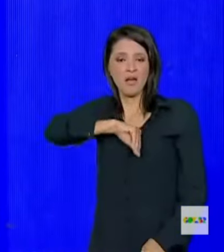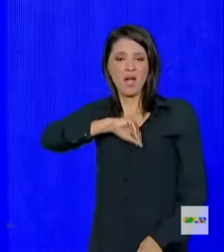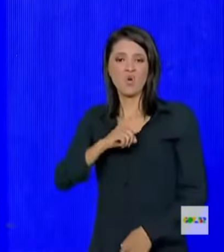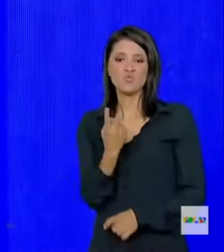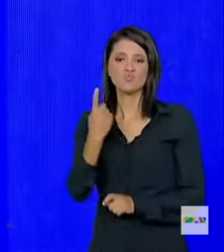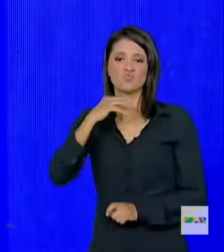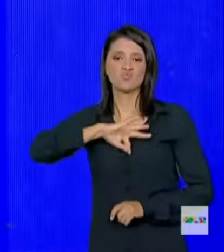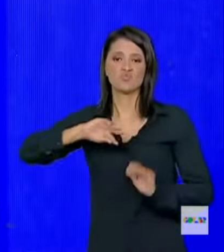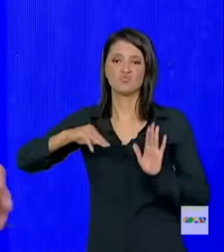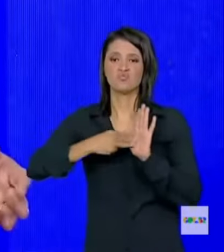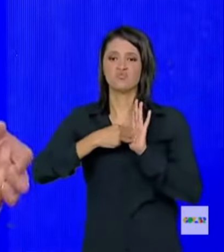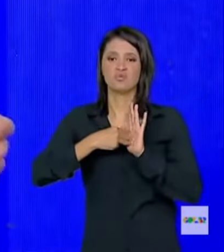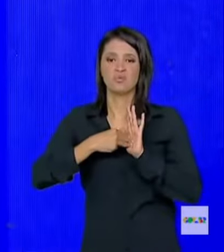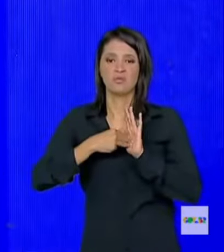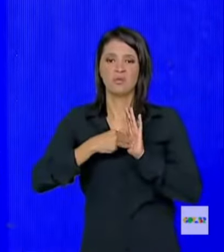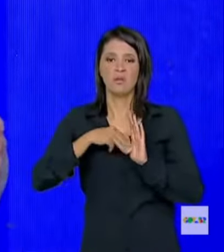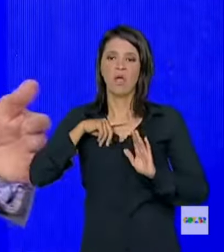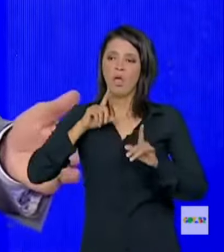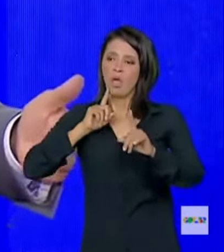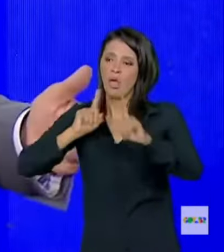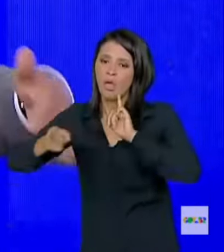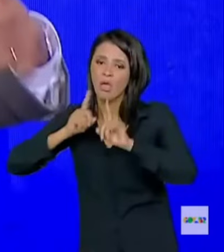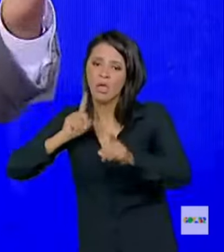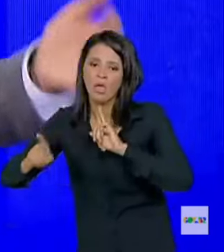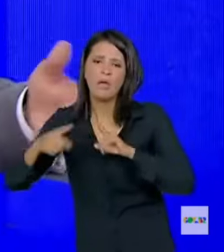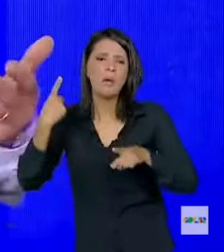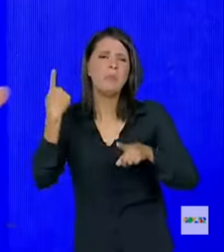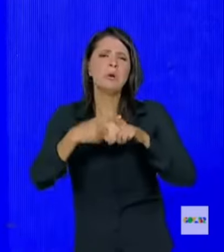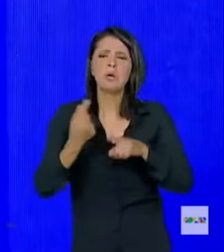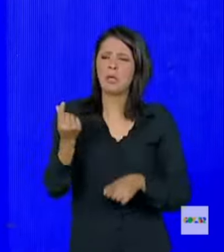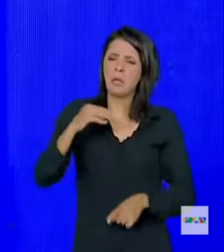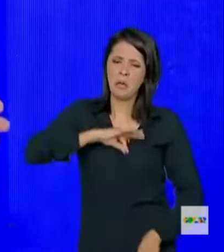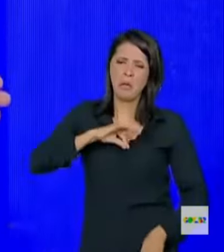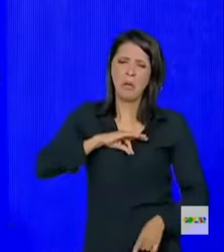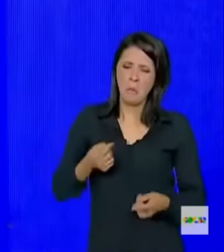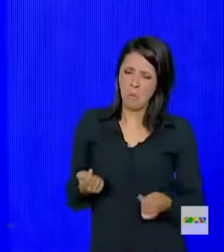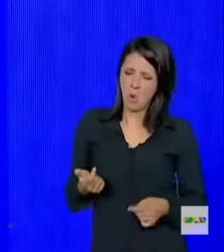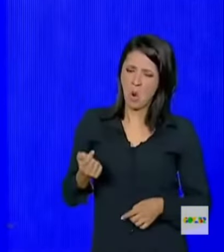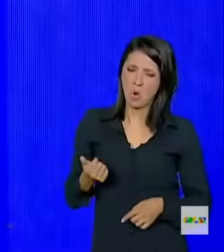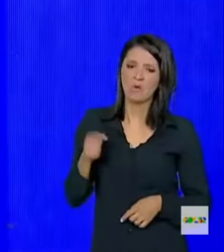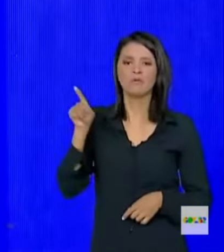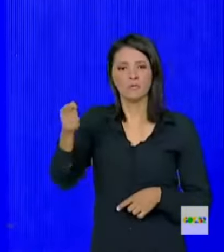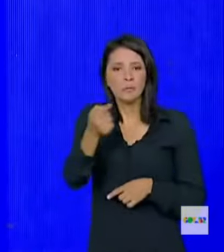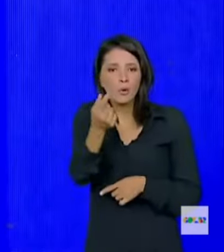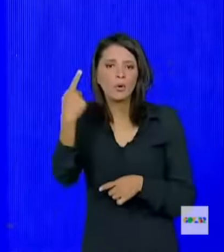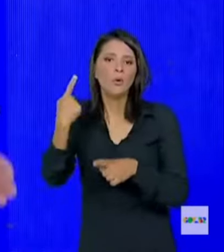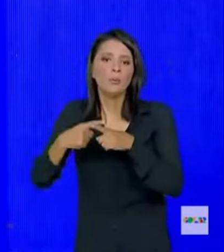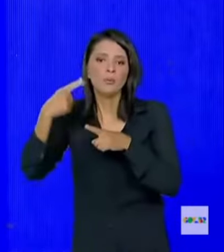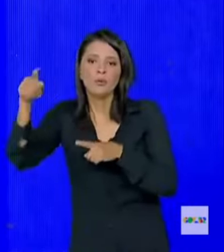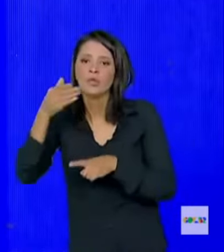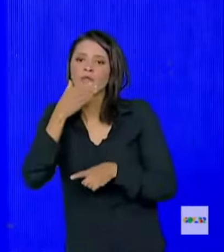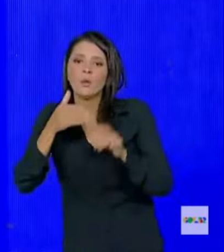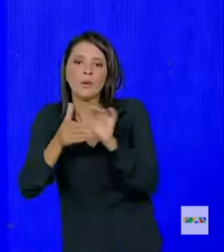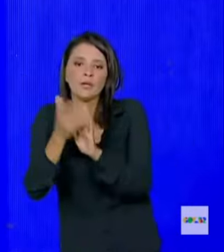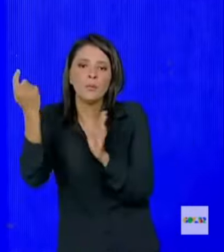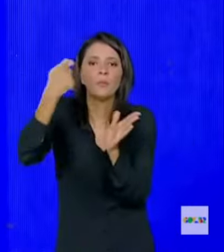mínimo. E ela vive reclamando, porque eu ganho tão pouco, eu ganho tão pouco. Você ganha tão pouco porque teu marido pagava tão